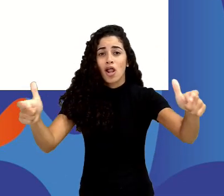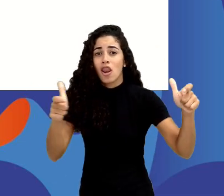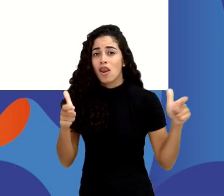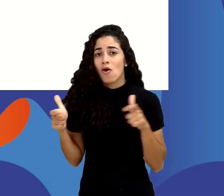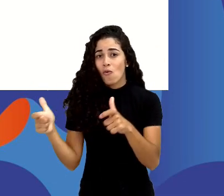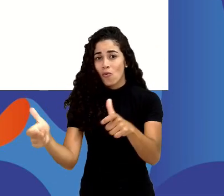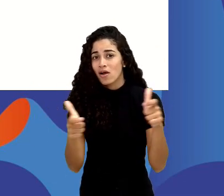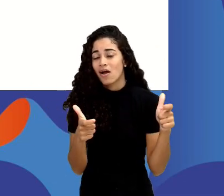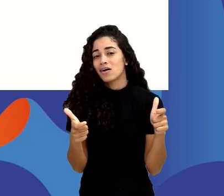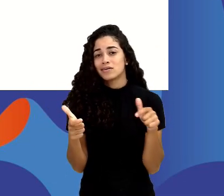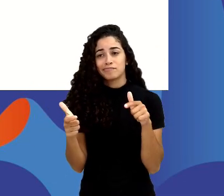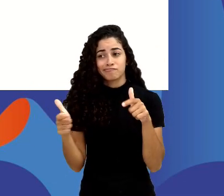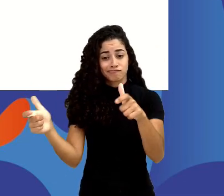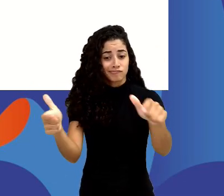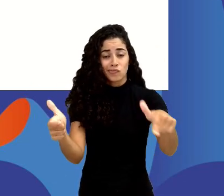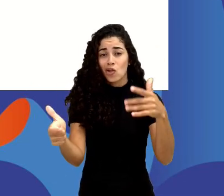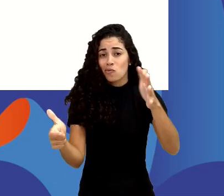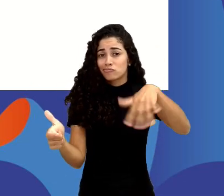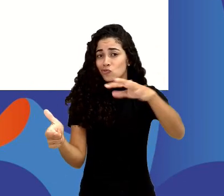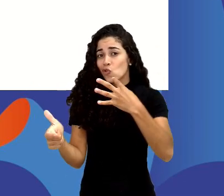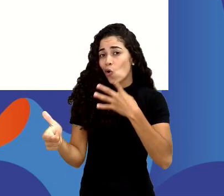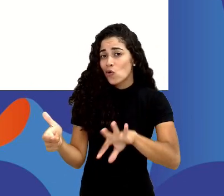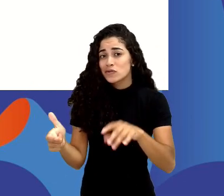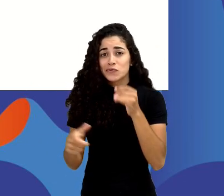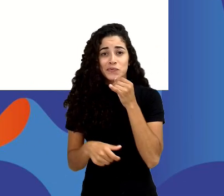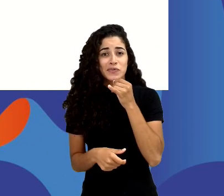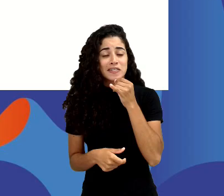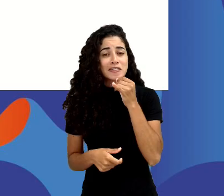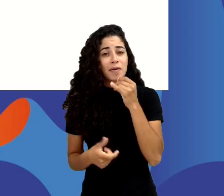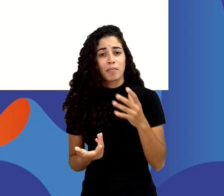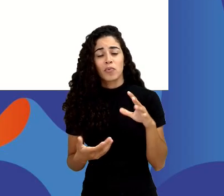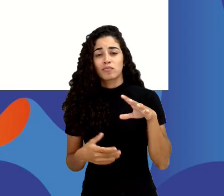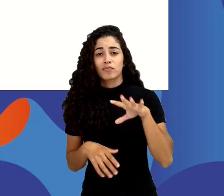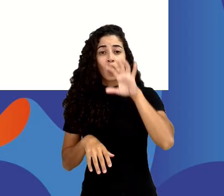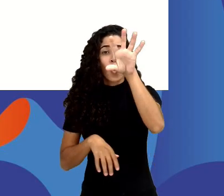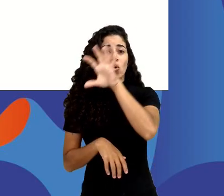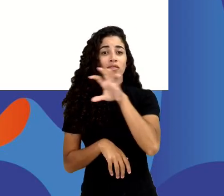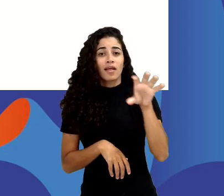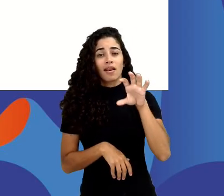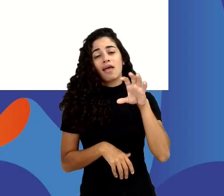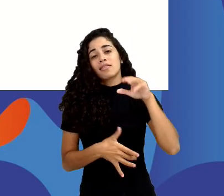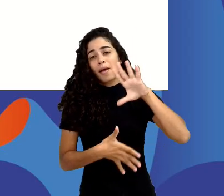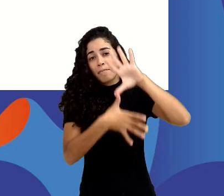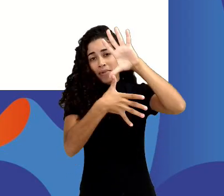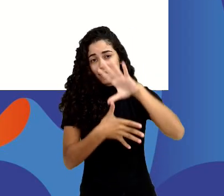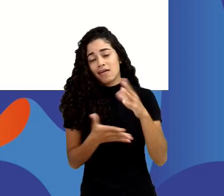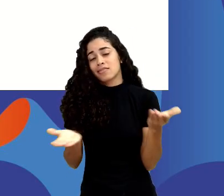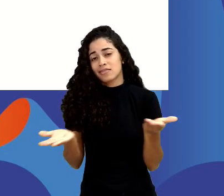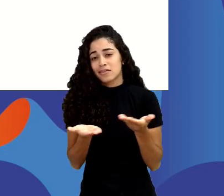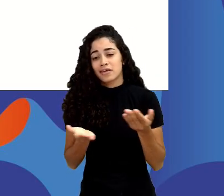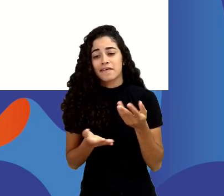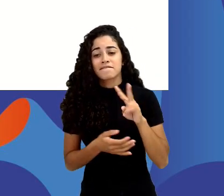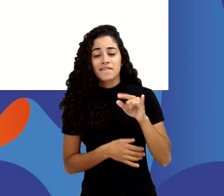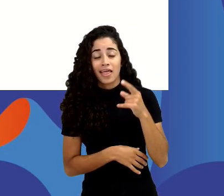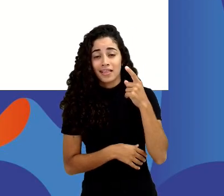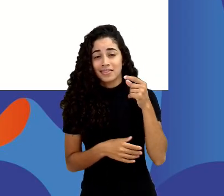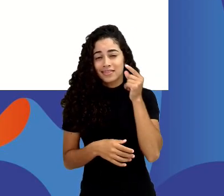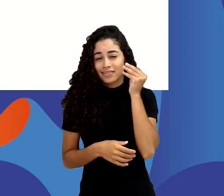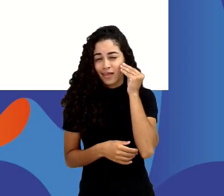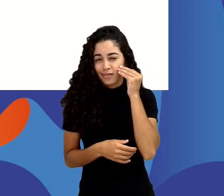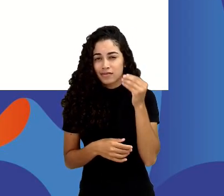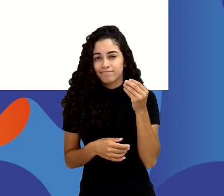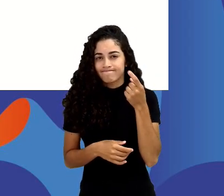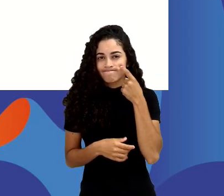que ainda não eram conhecidos, como o continente americano, que é o que a gente vai tentar ver daqui a